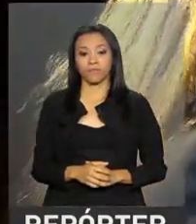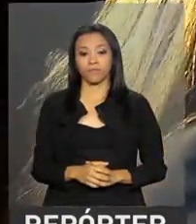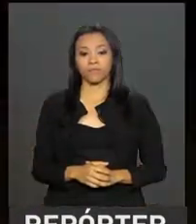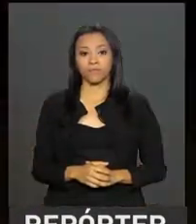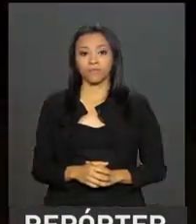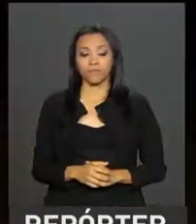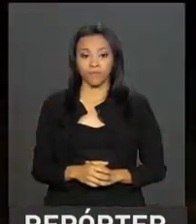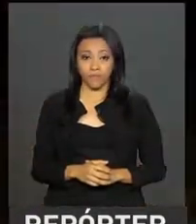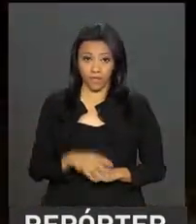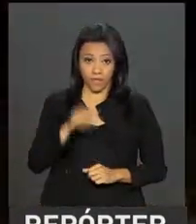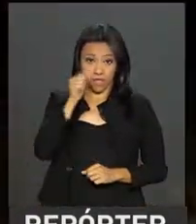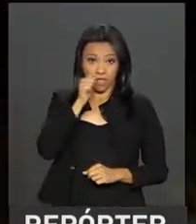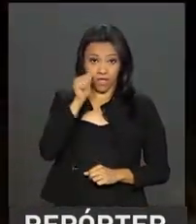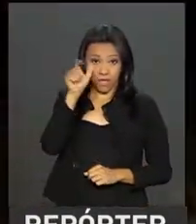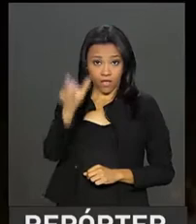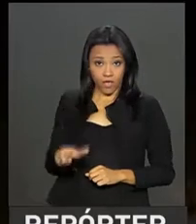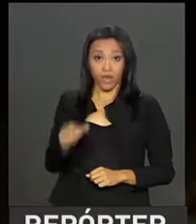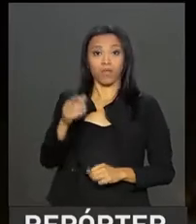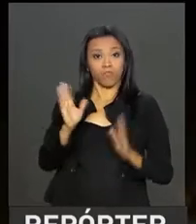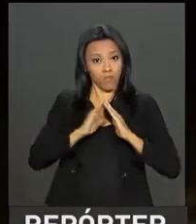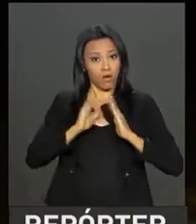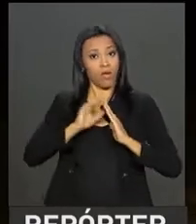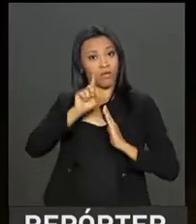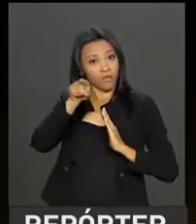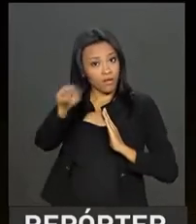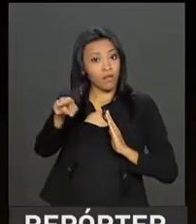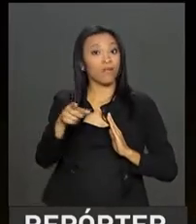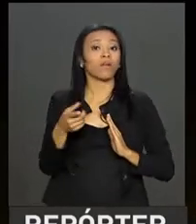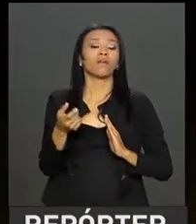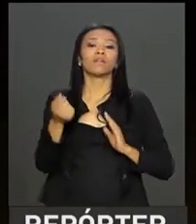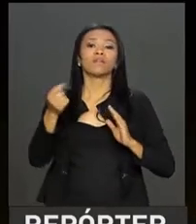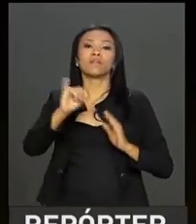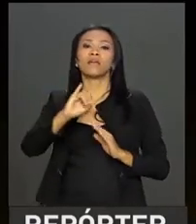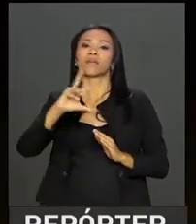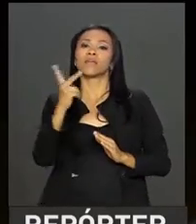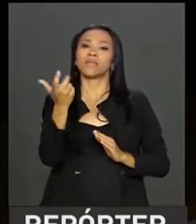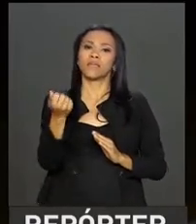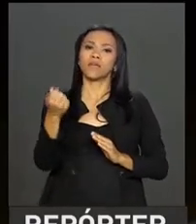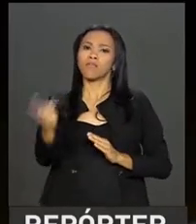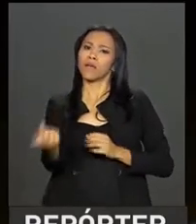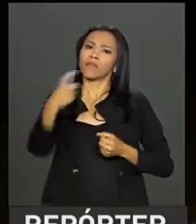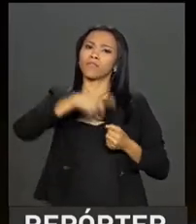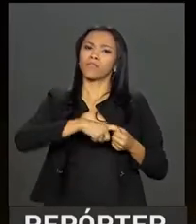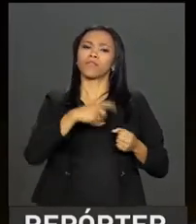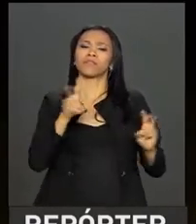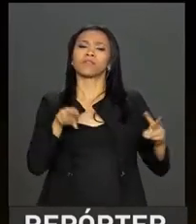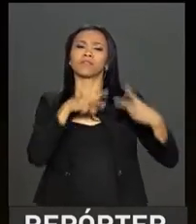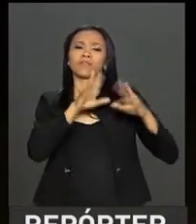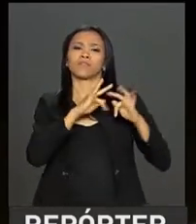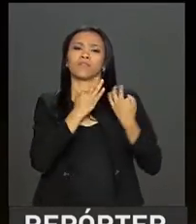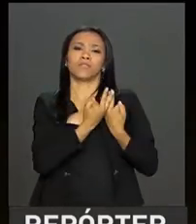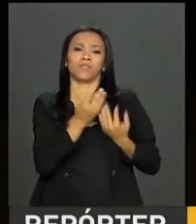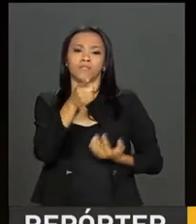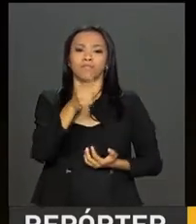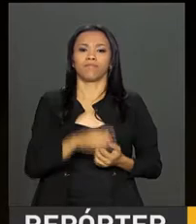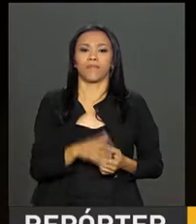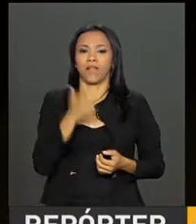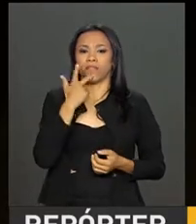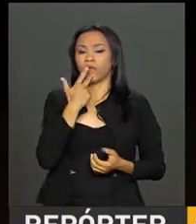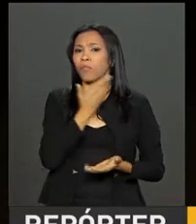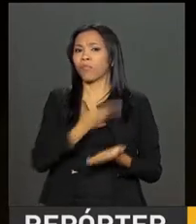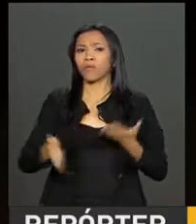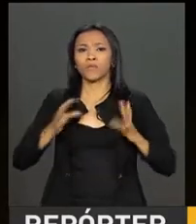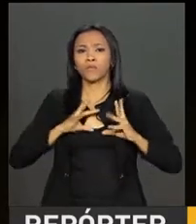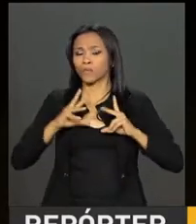ela que dias antes morava na ilha de san martin e veio ao brasil para rever familiares eu perdi tudo tudo que